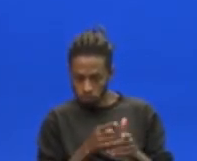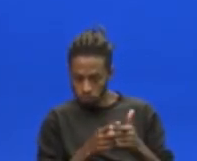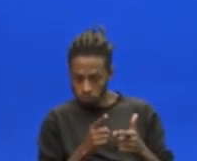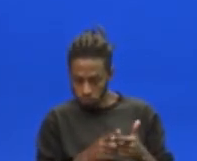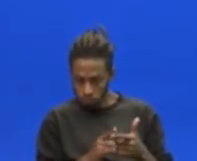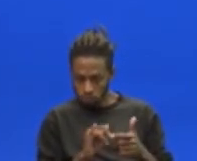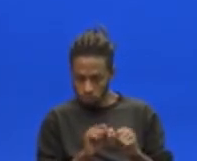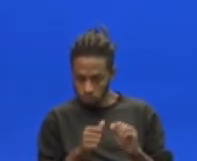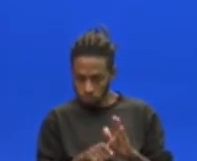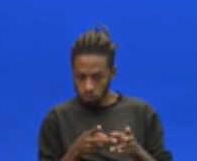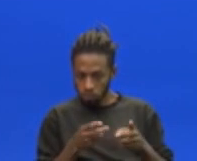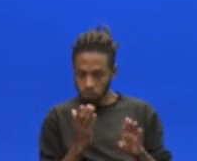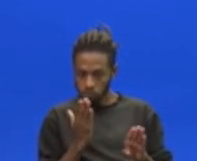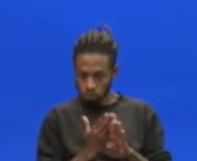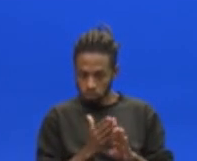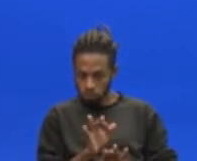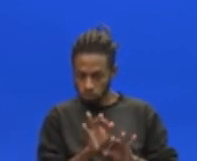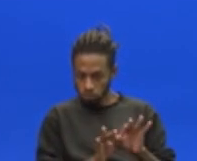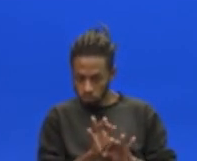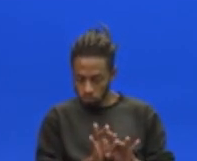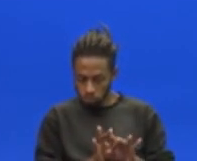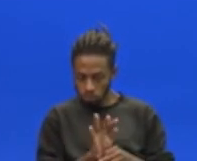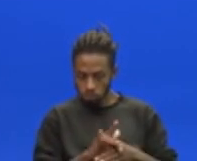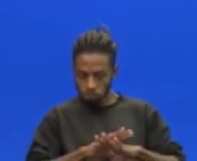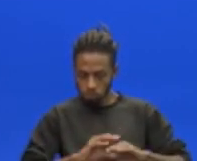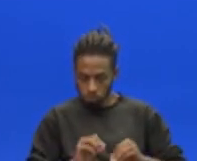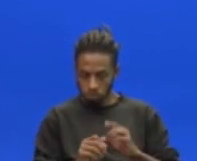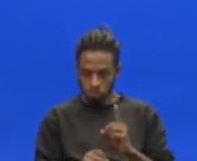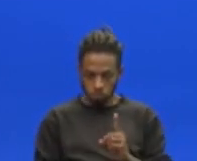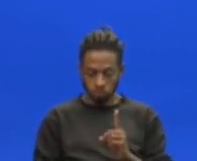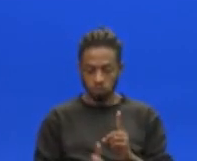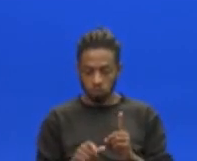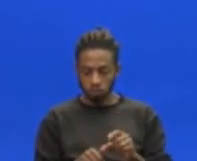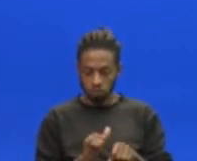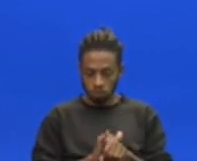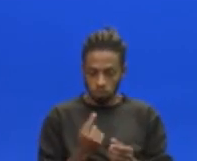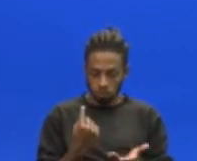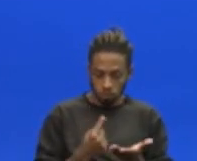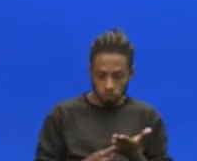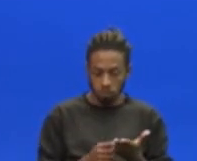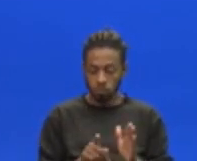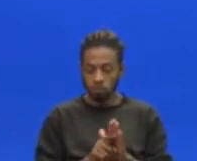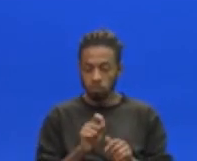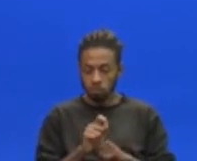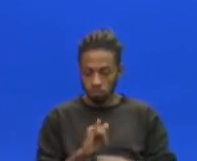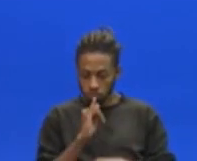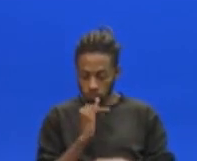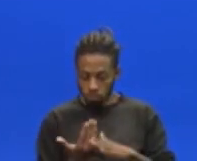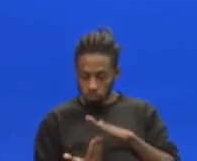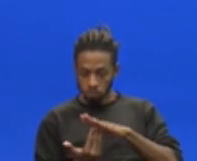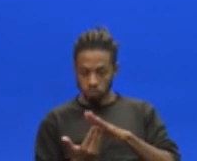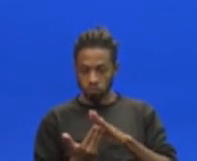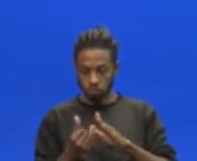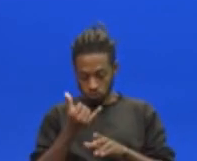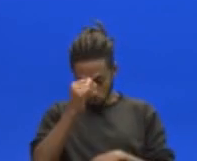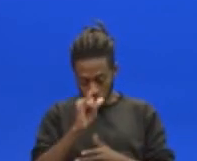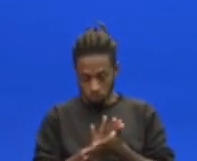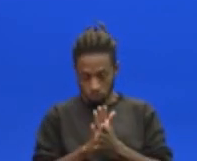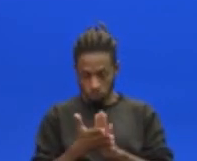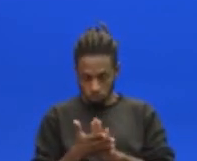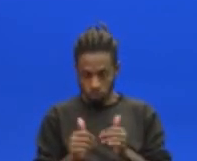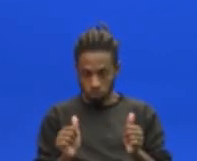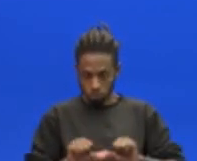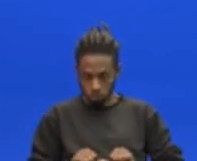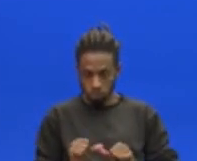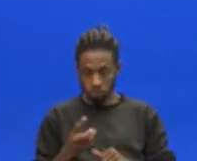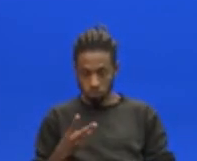prevenção secundária. D. Uma estratégia de limitação de dano e um mecanismo de prevenção terciária. Ou E.